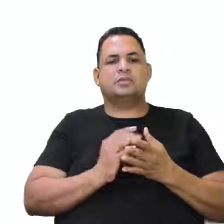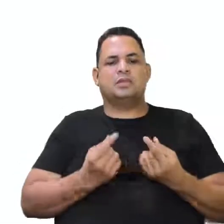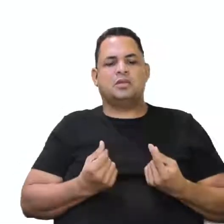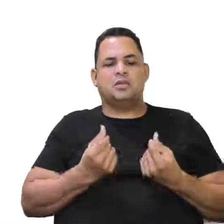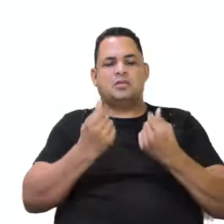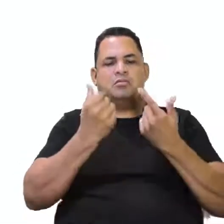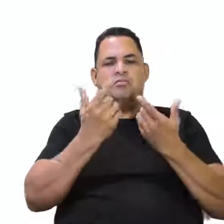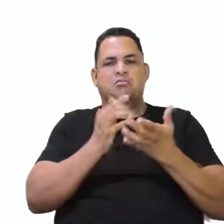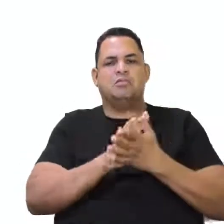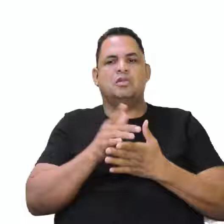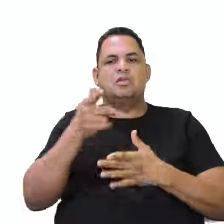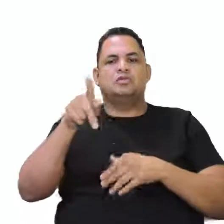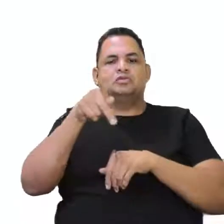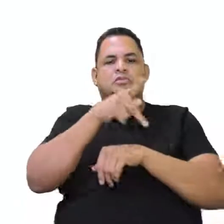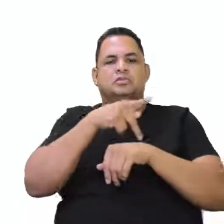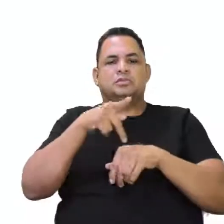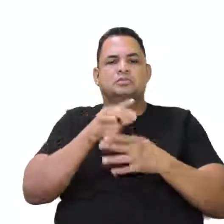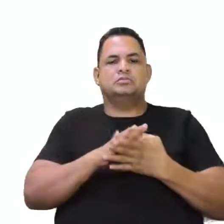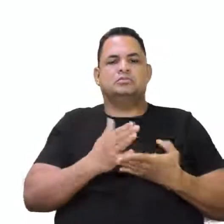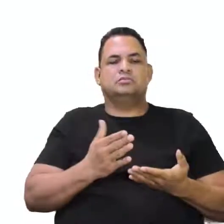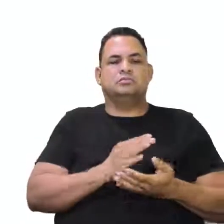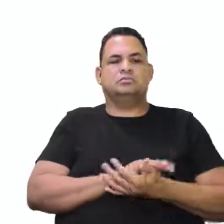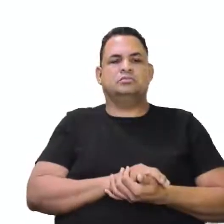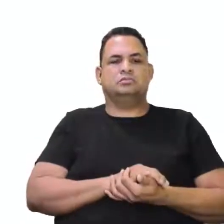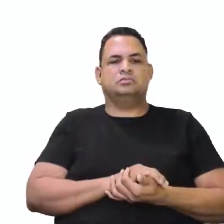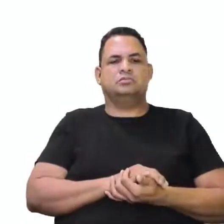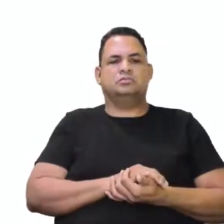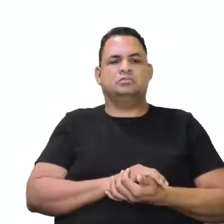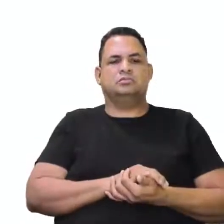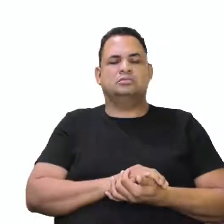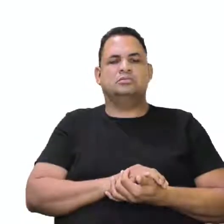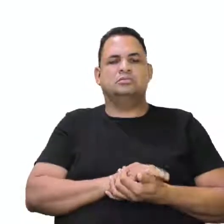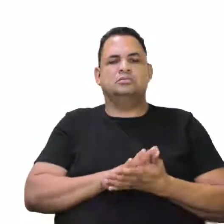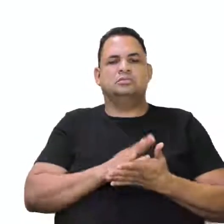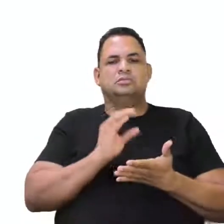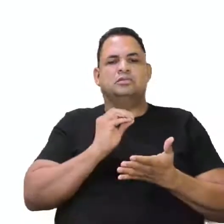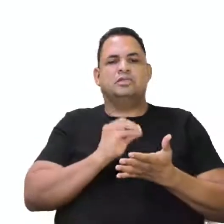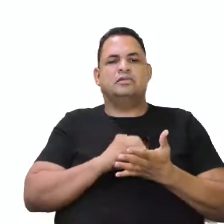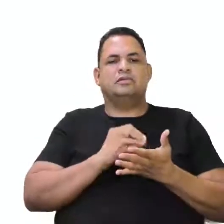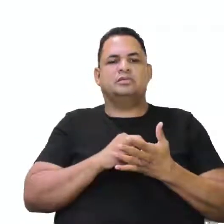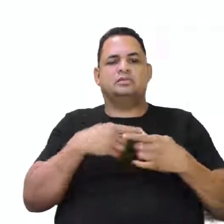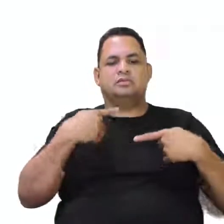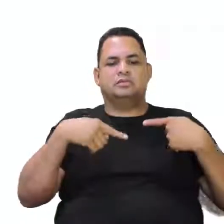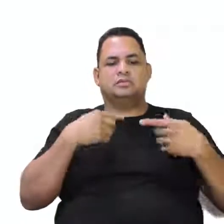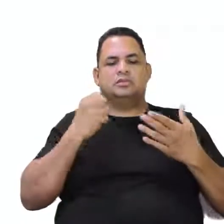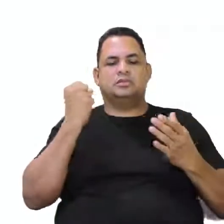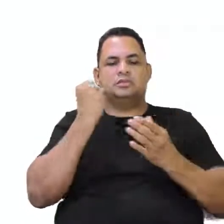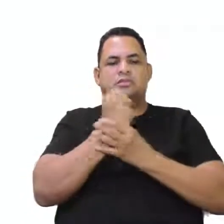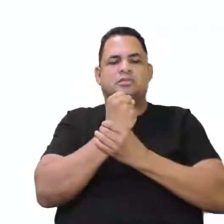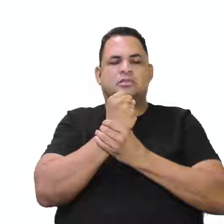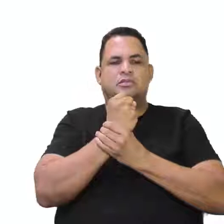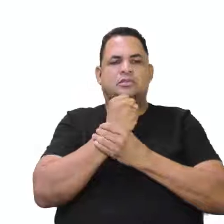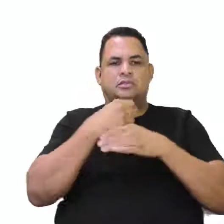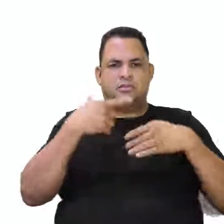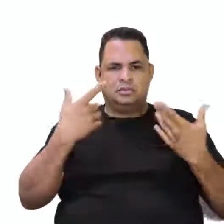lucrar e muito, tá? Por falta dessas políticas que nos assegurem